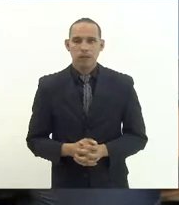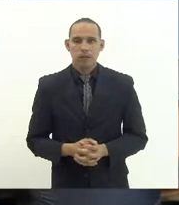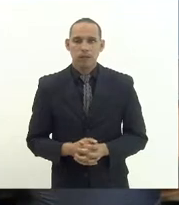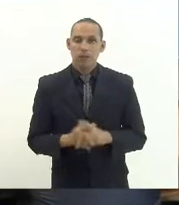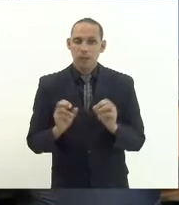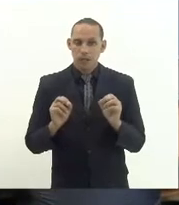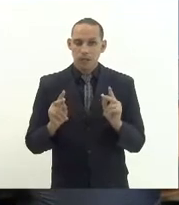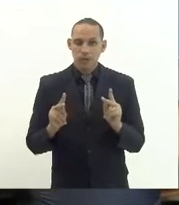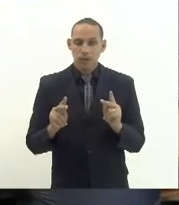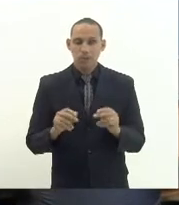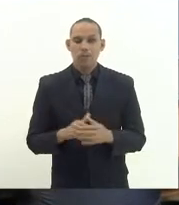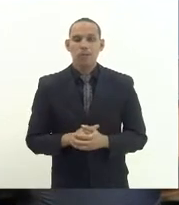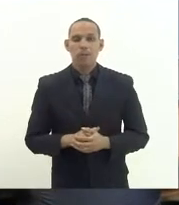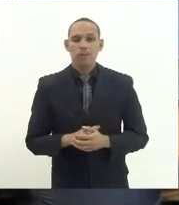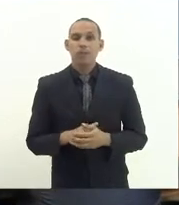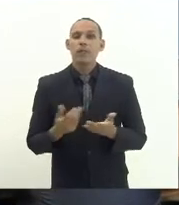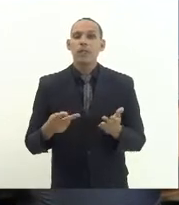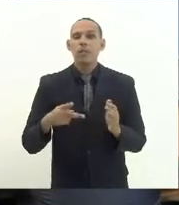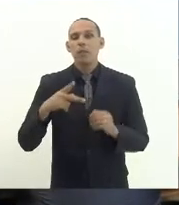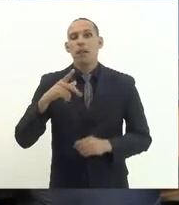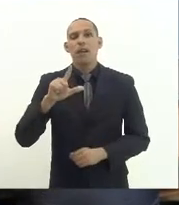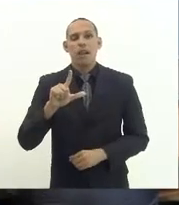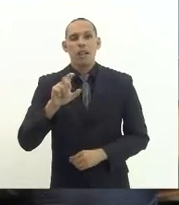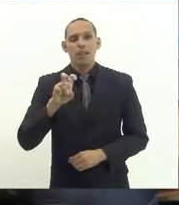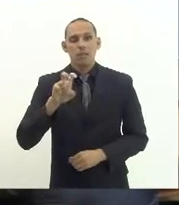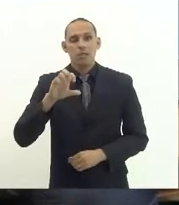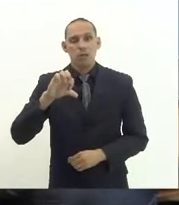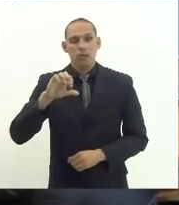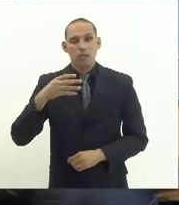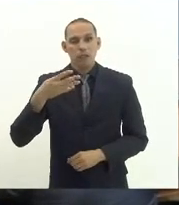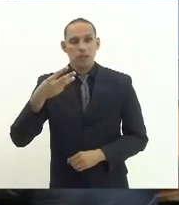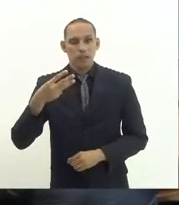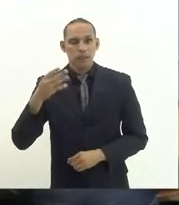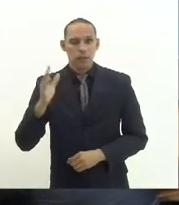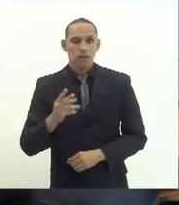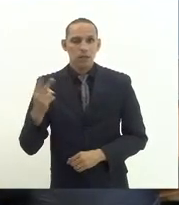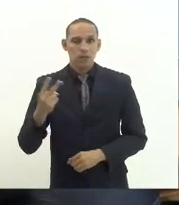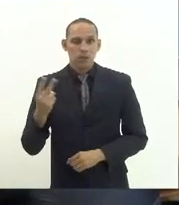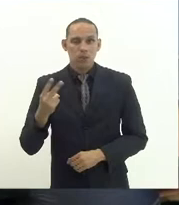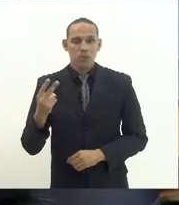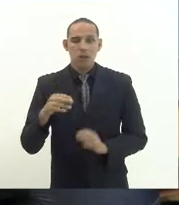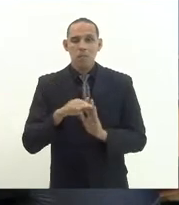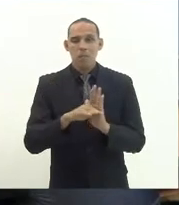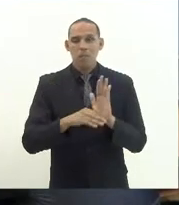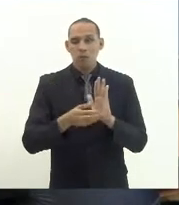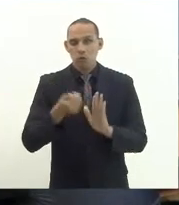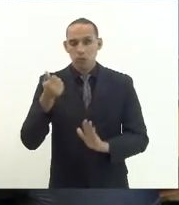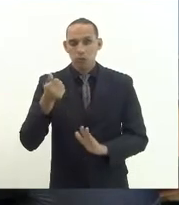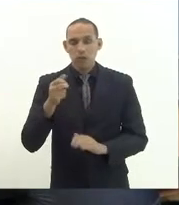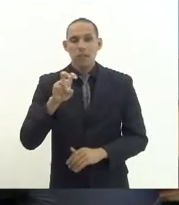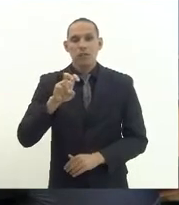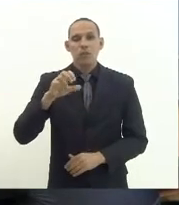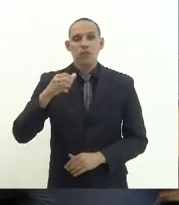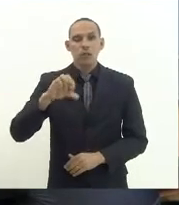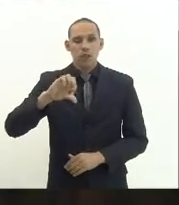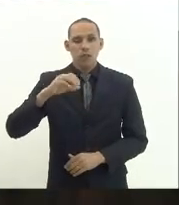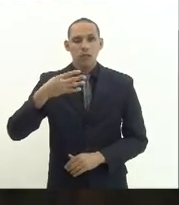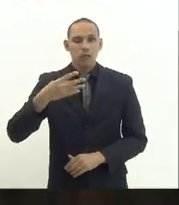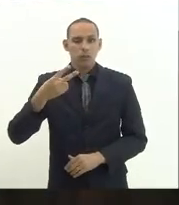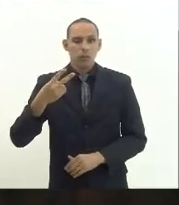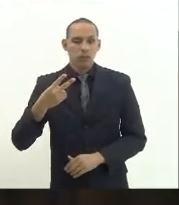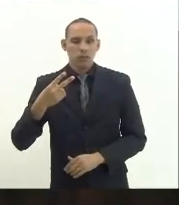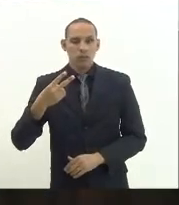o ok então pele 5943 22 a retirada de pauta e o tl594